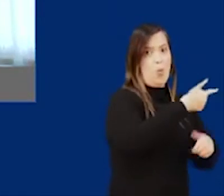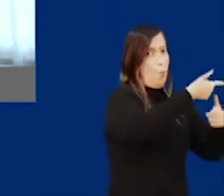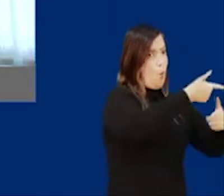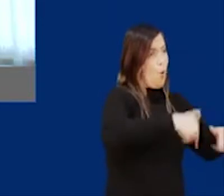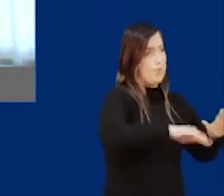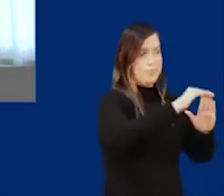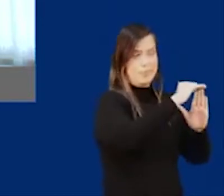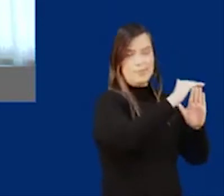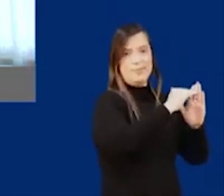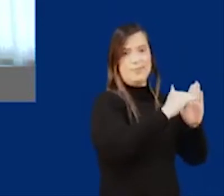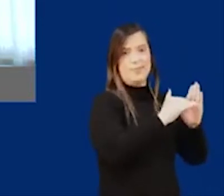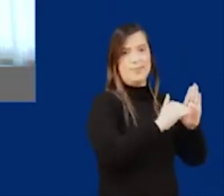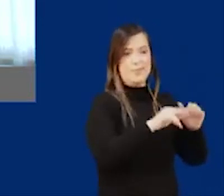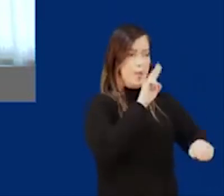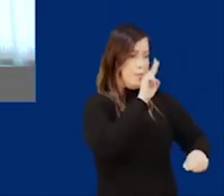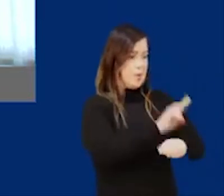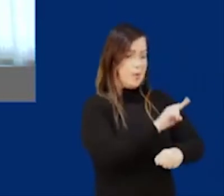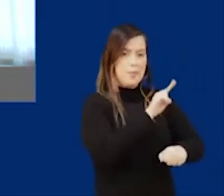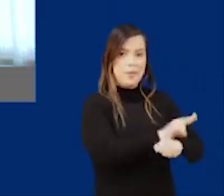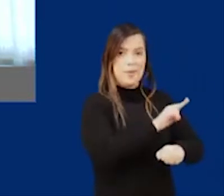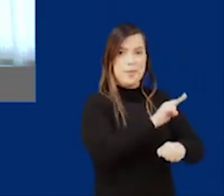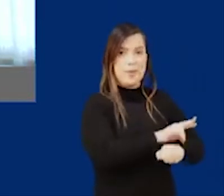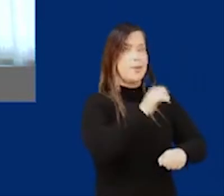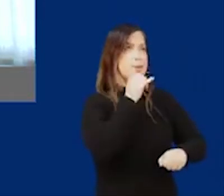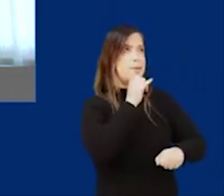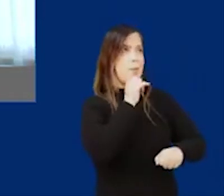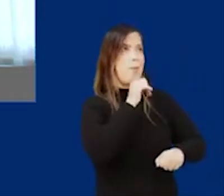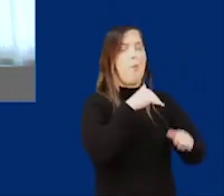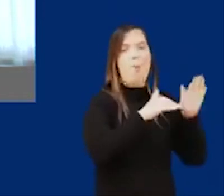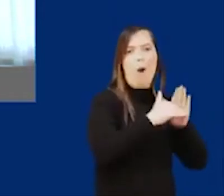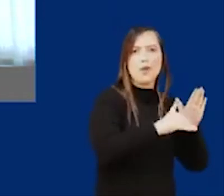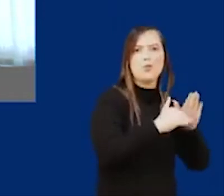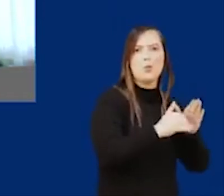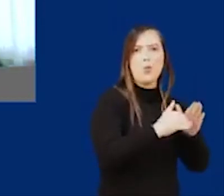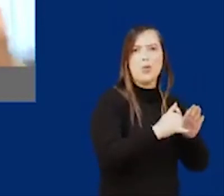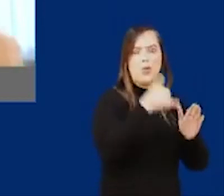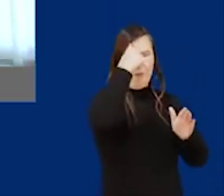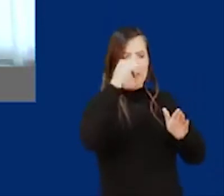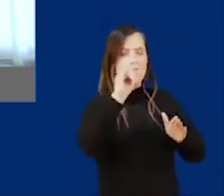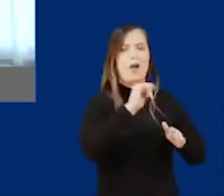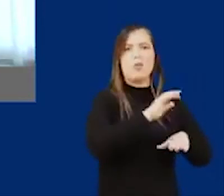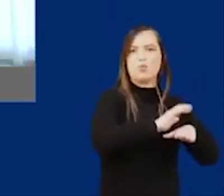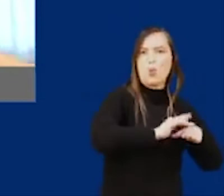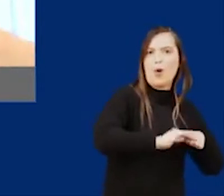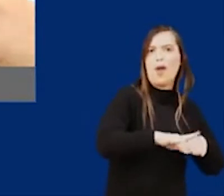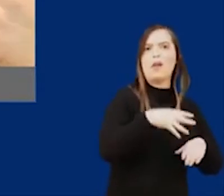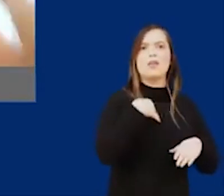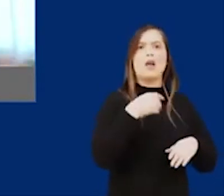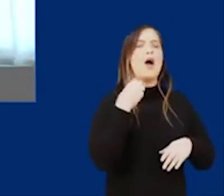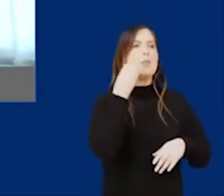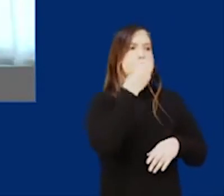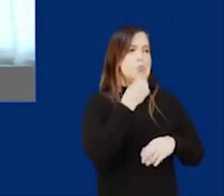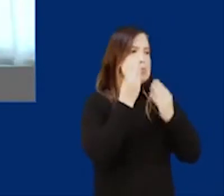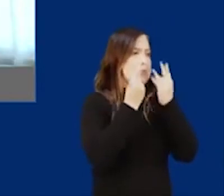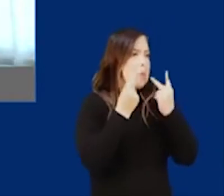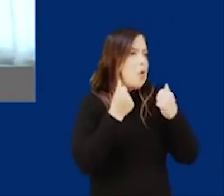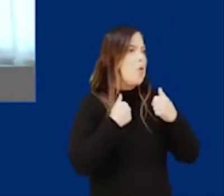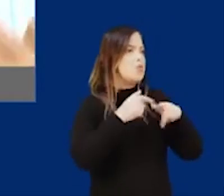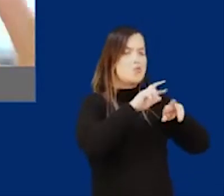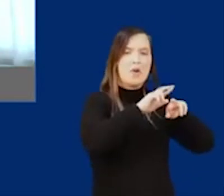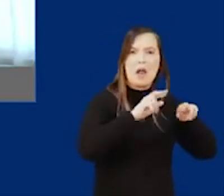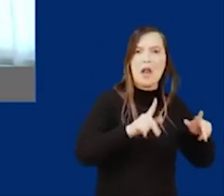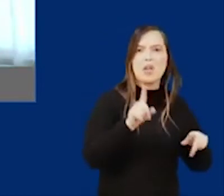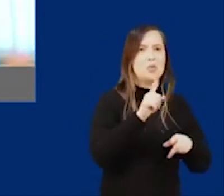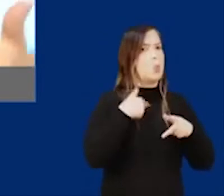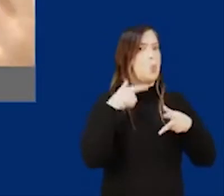a proteção da criança em relação a doenças, e ela tem sempre o mesmo gosto, ela não tem essas nuances que eu falei para preparar a criança, para poder a